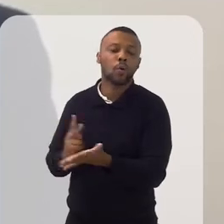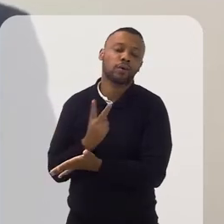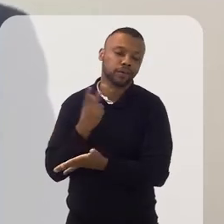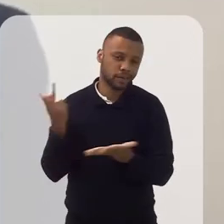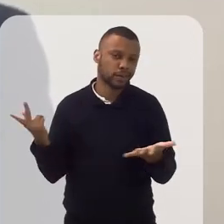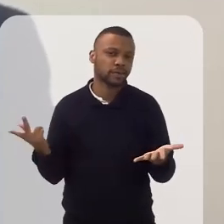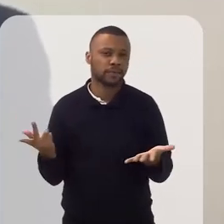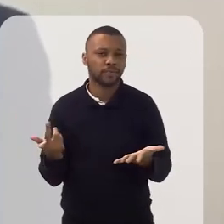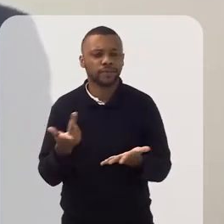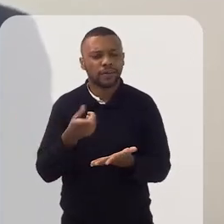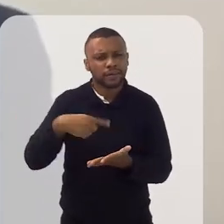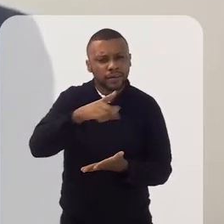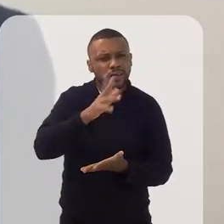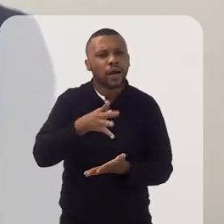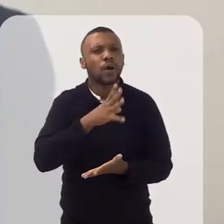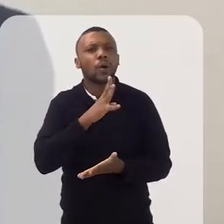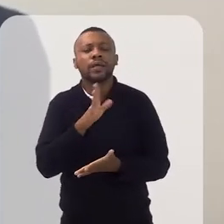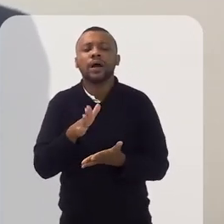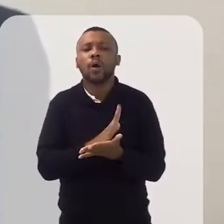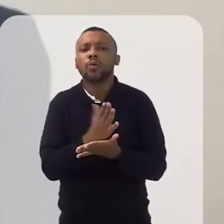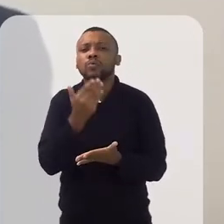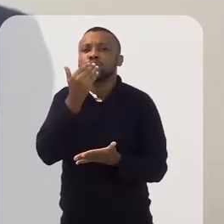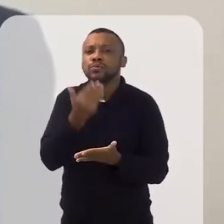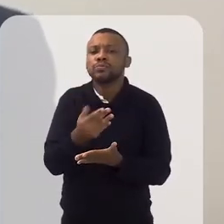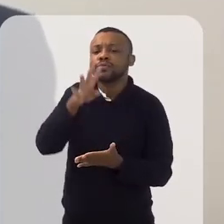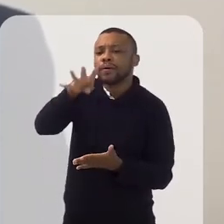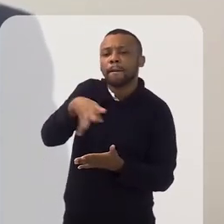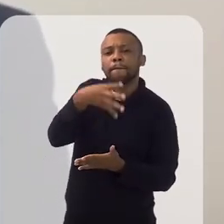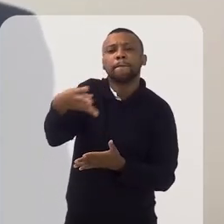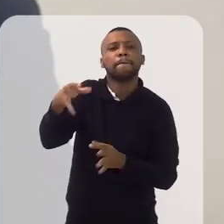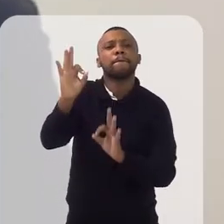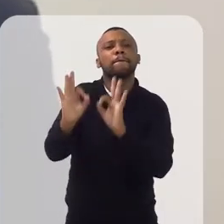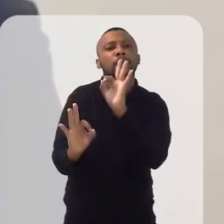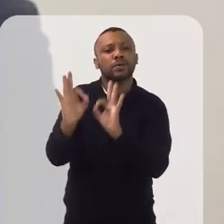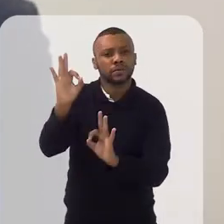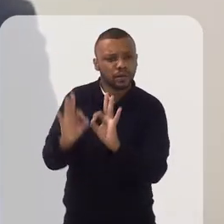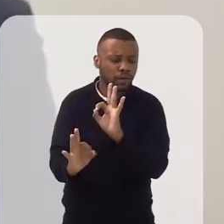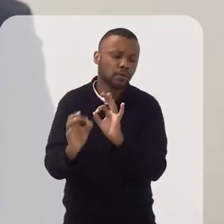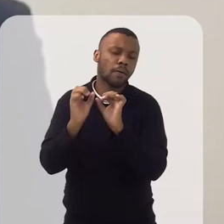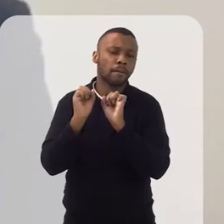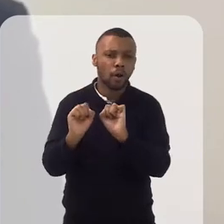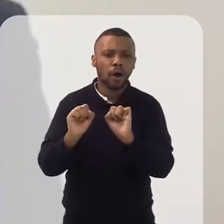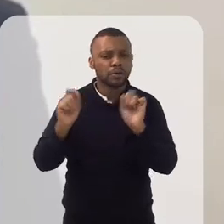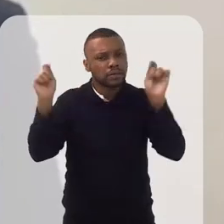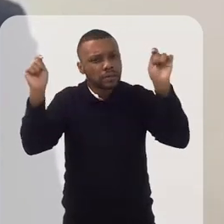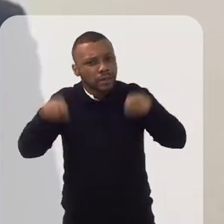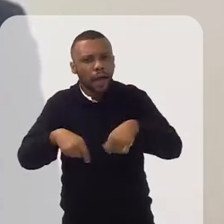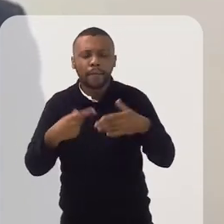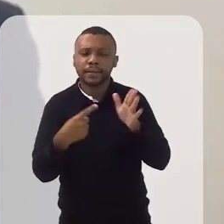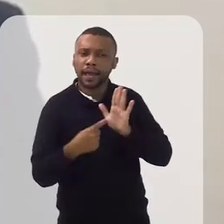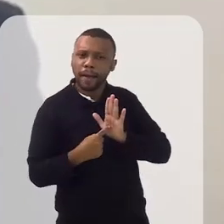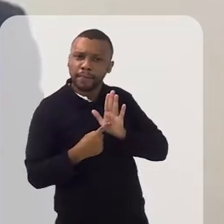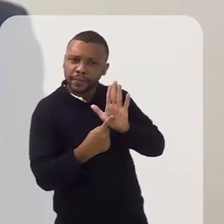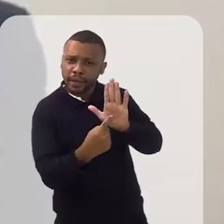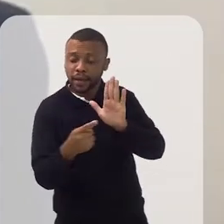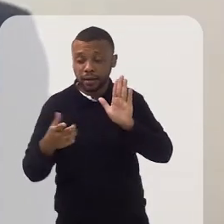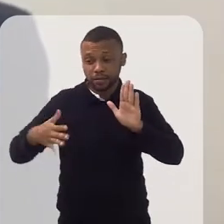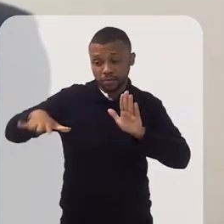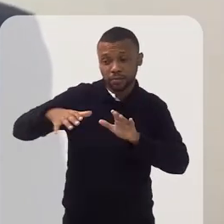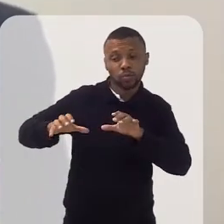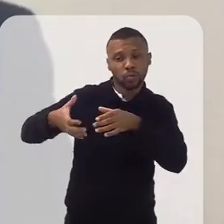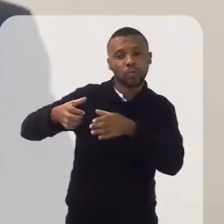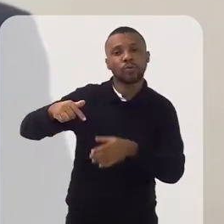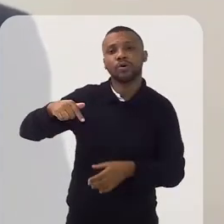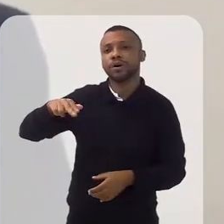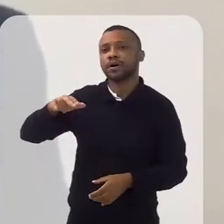já identificaram assim que tipo de programas também podem ser esse projeto pode ser apresentado, né? E esses